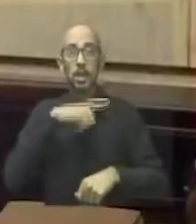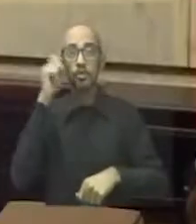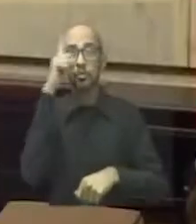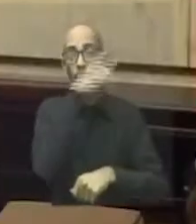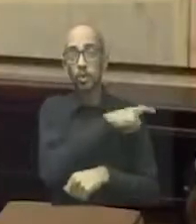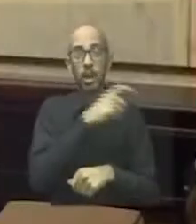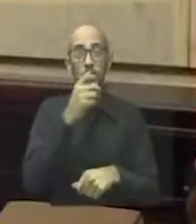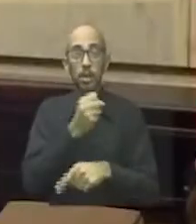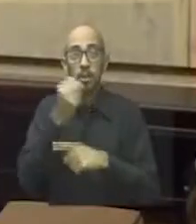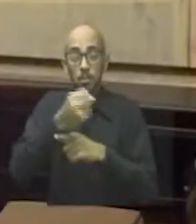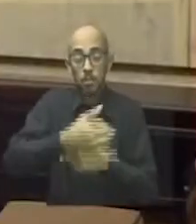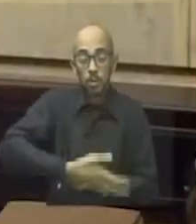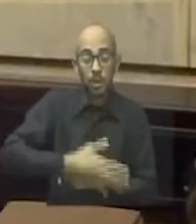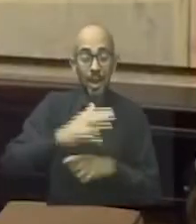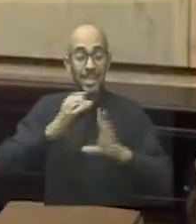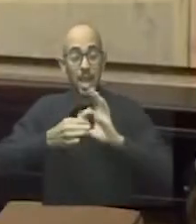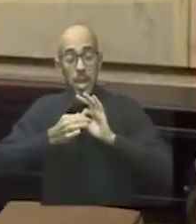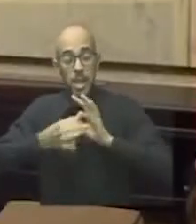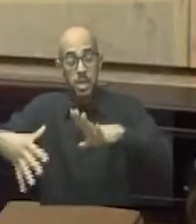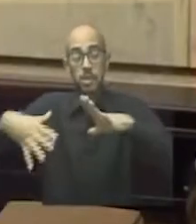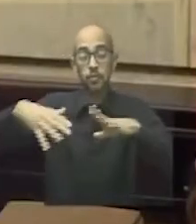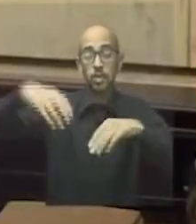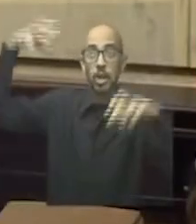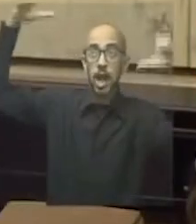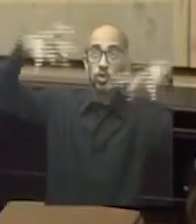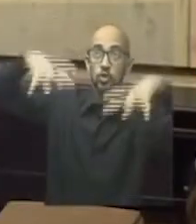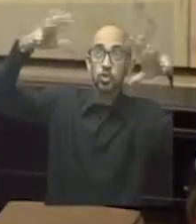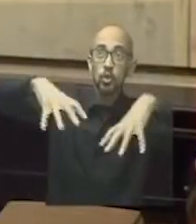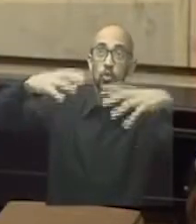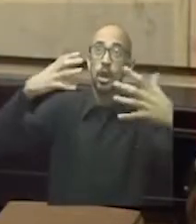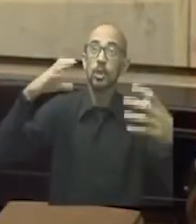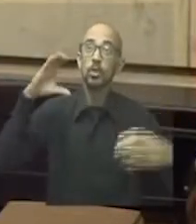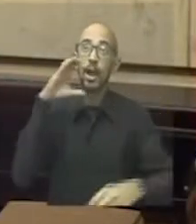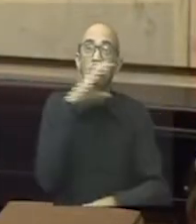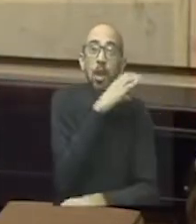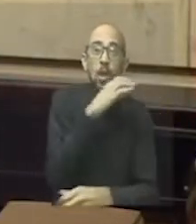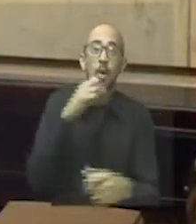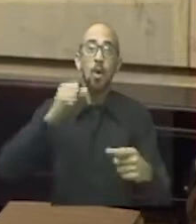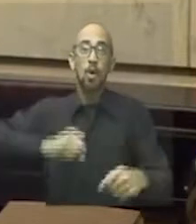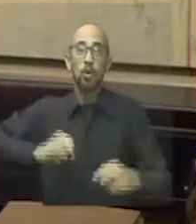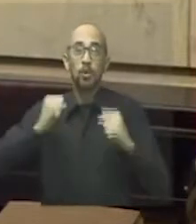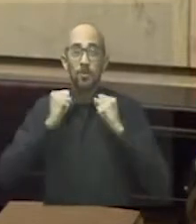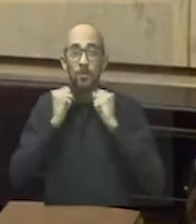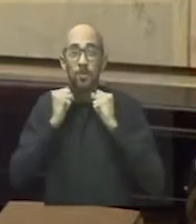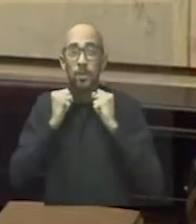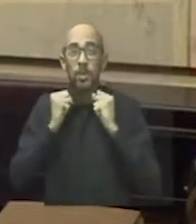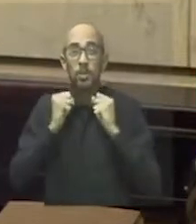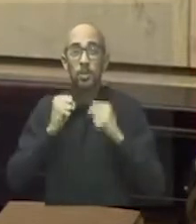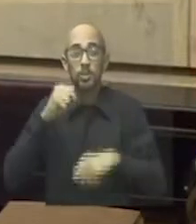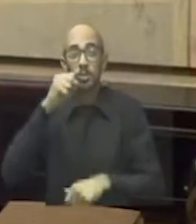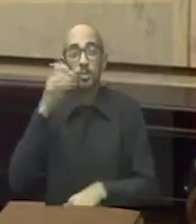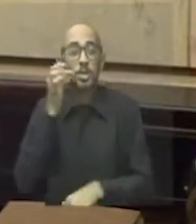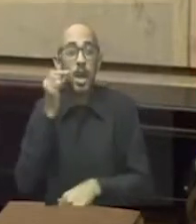noite livre da chuva, do calor, do vento, dos ratos, das baratas.